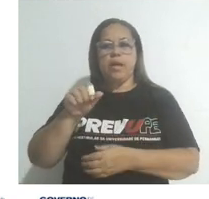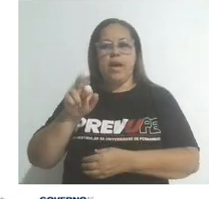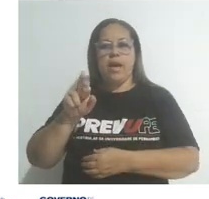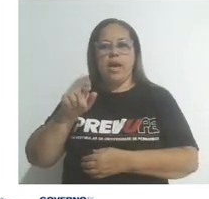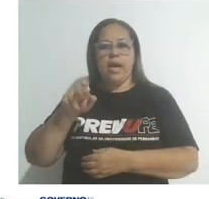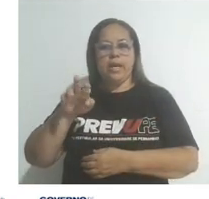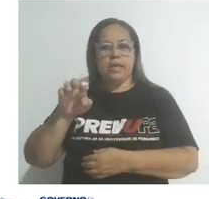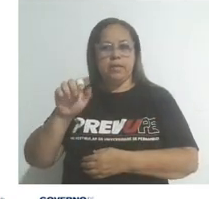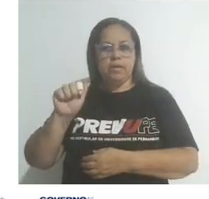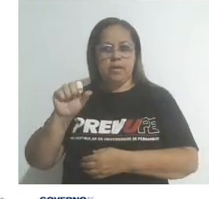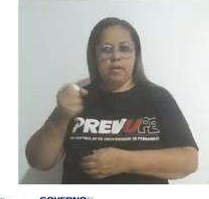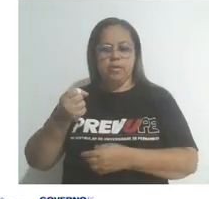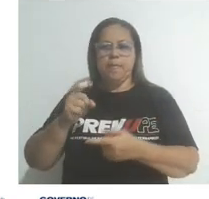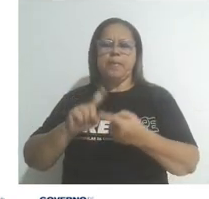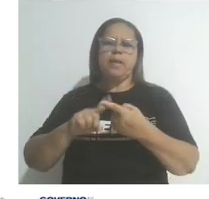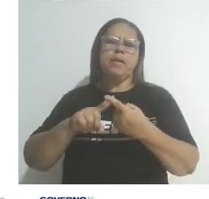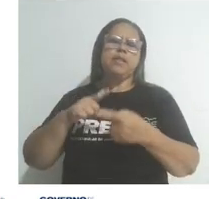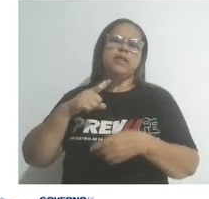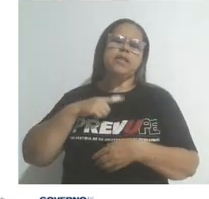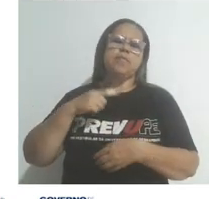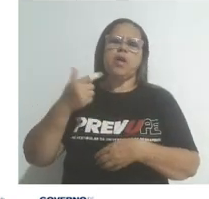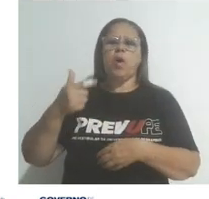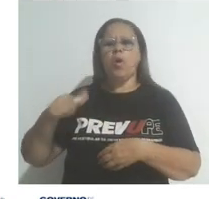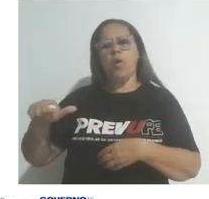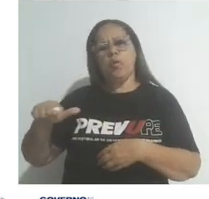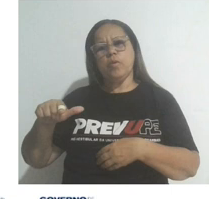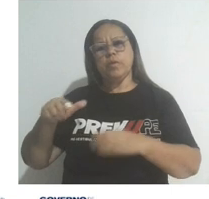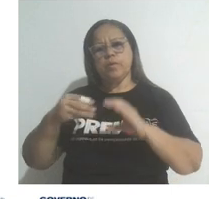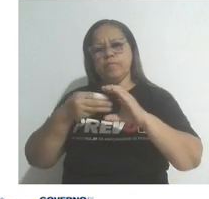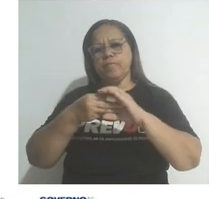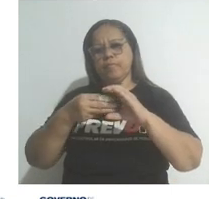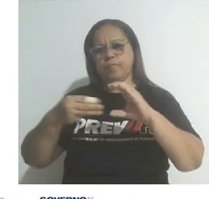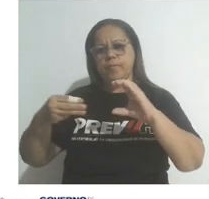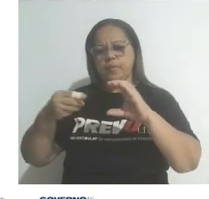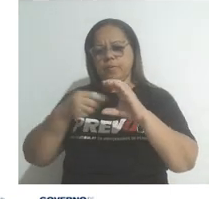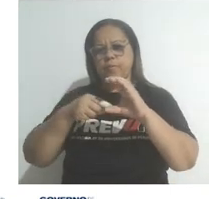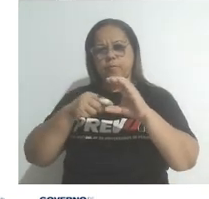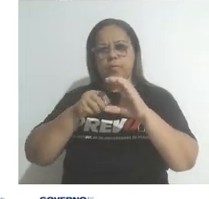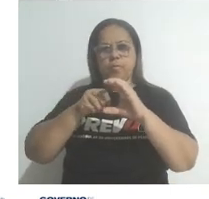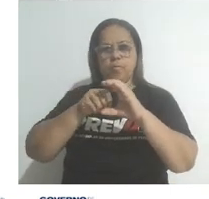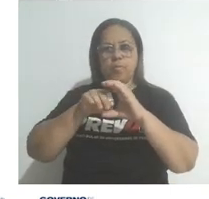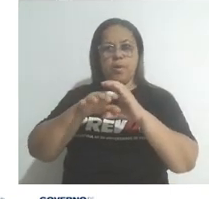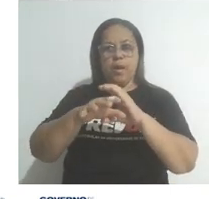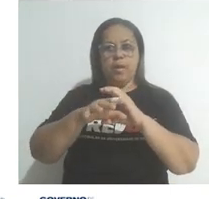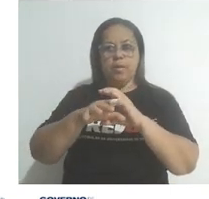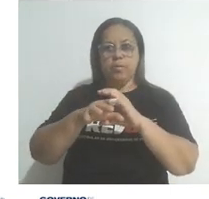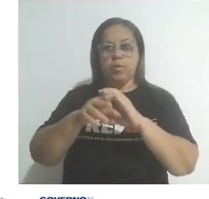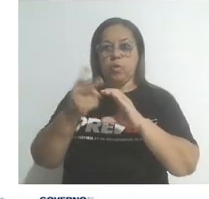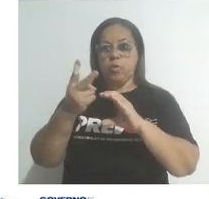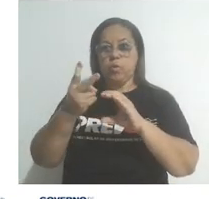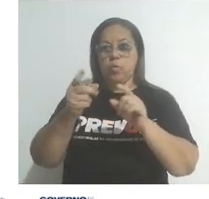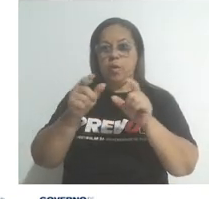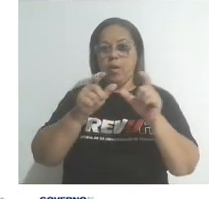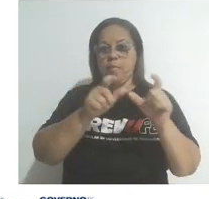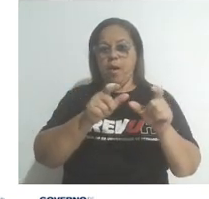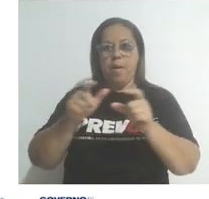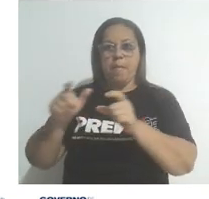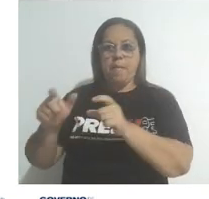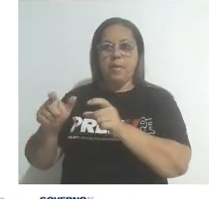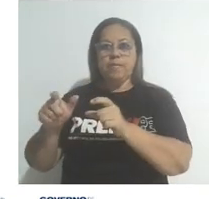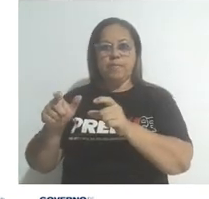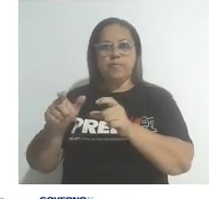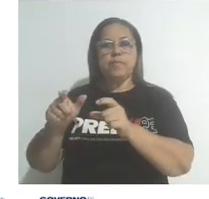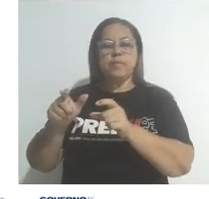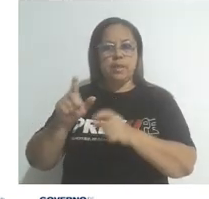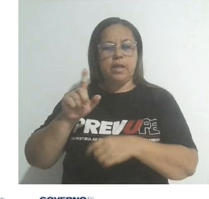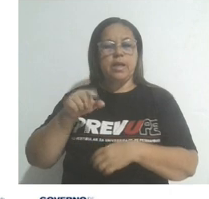planeta. E além delas, pessoal, nós temos a célula eucarionte, né? Essas duas maiores que vocês estão vendo aí em cima, né? Essas